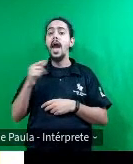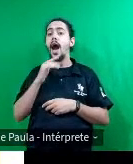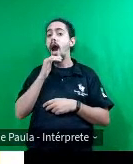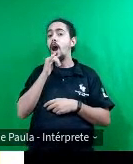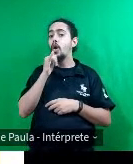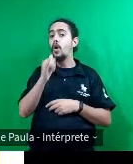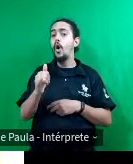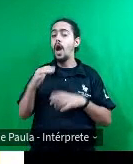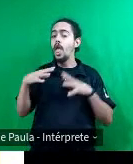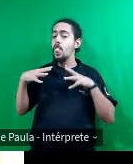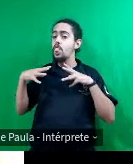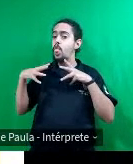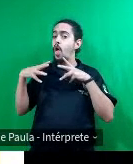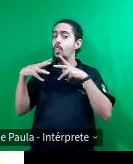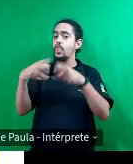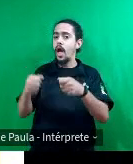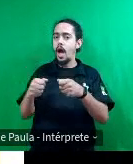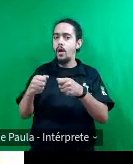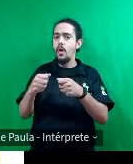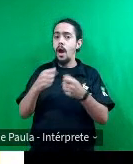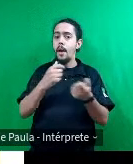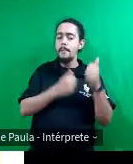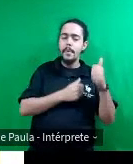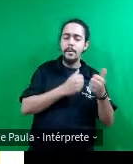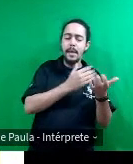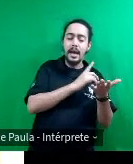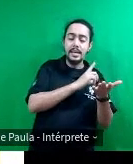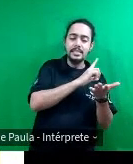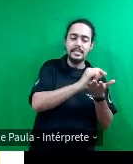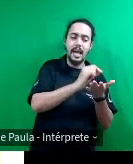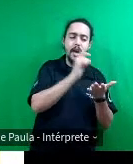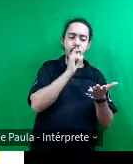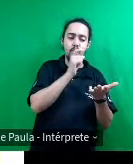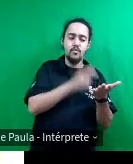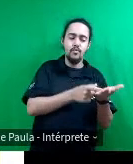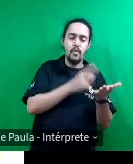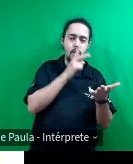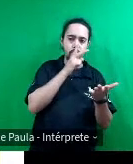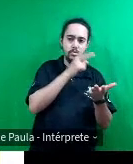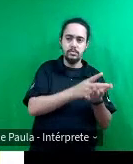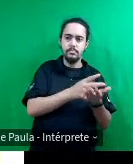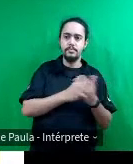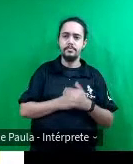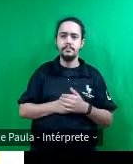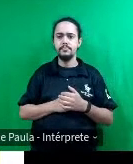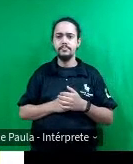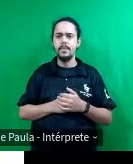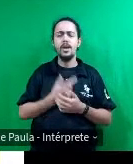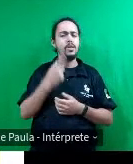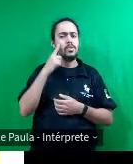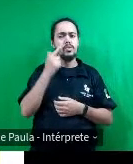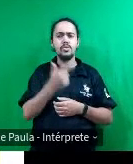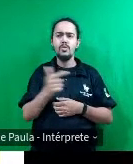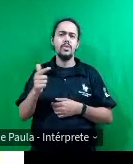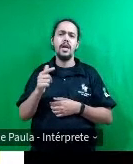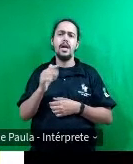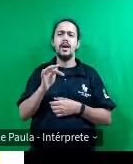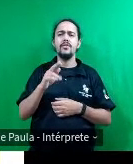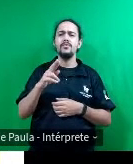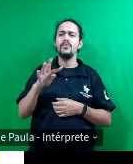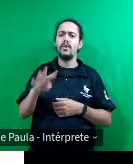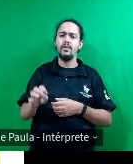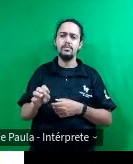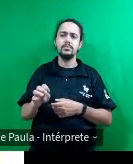corrente total que sai da fonte. Ah, professor, mas eu não tenho a corrente total que sai da fonte, só tenho a tensão da fonte.